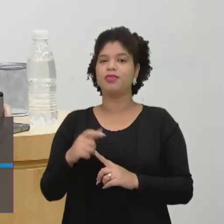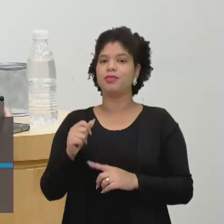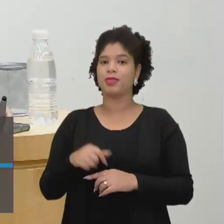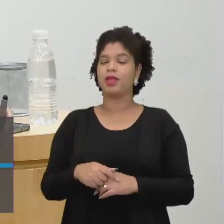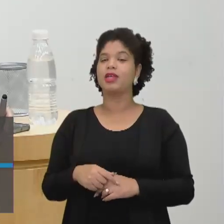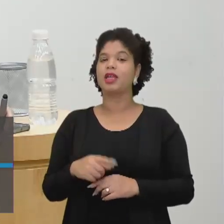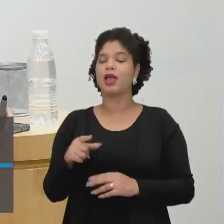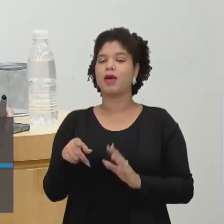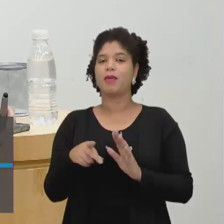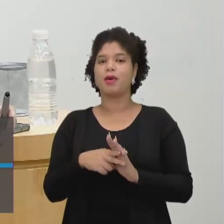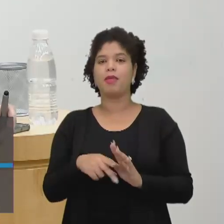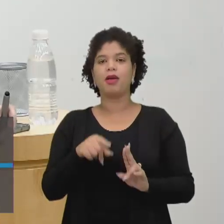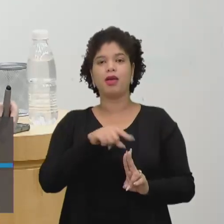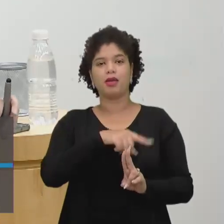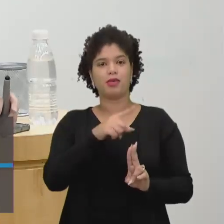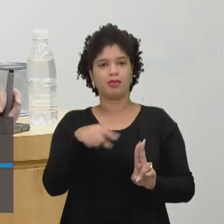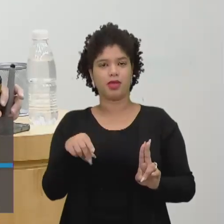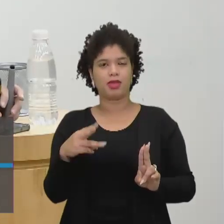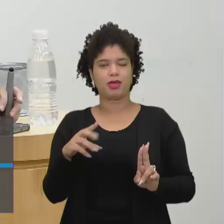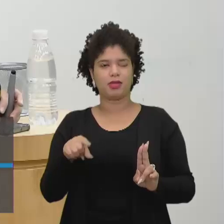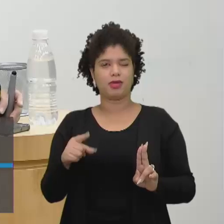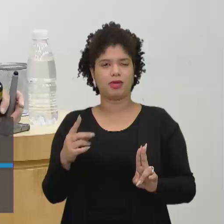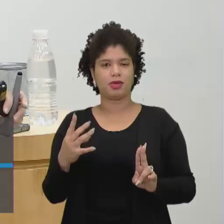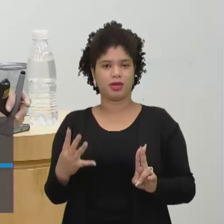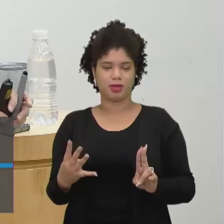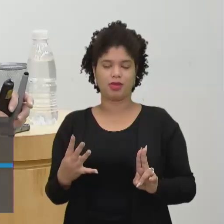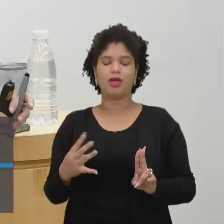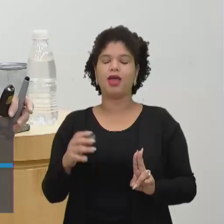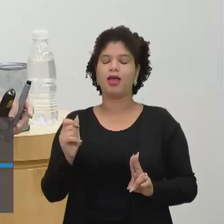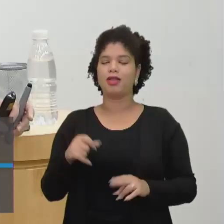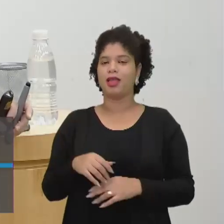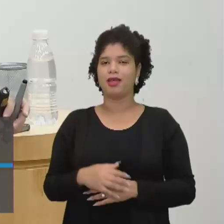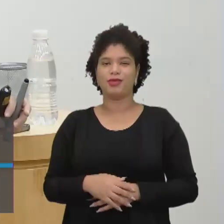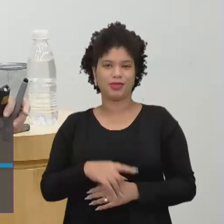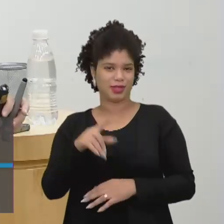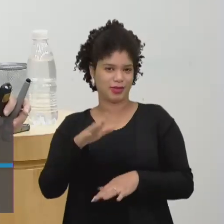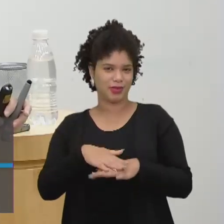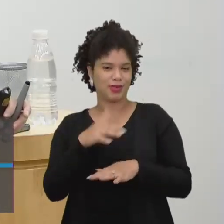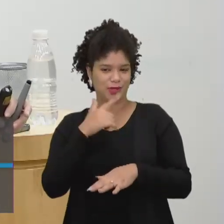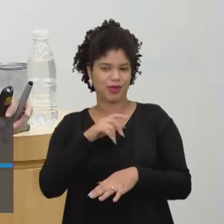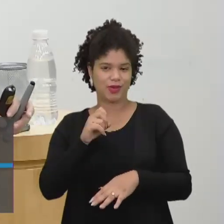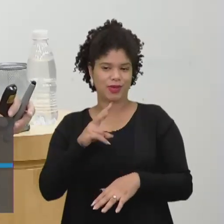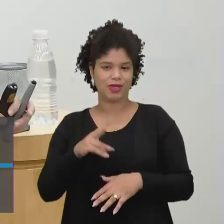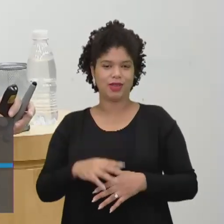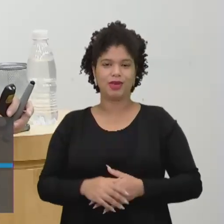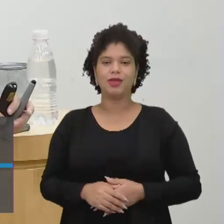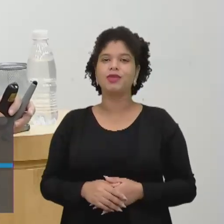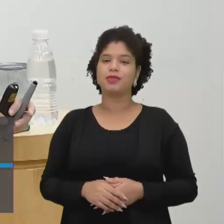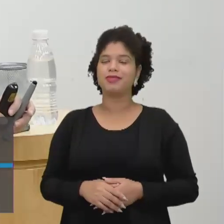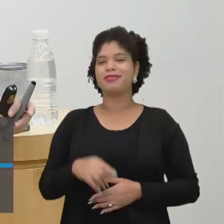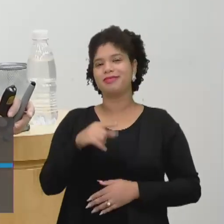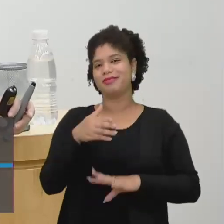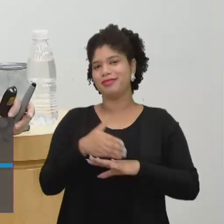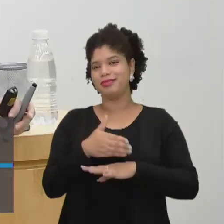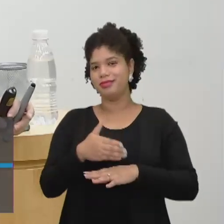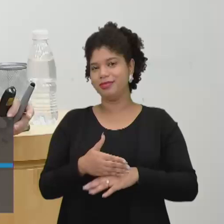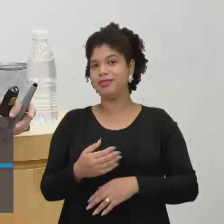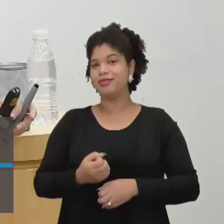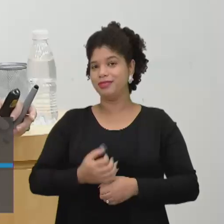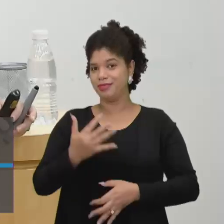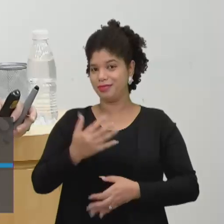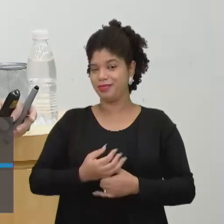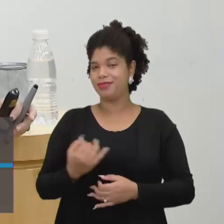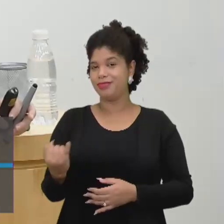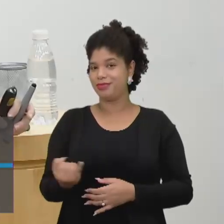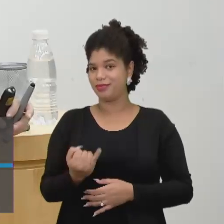que é 3,14, pode separar também, tá bom? Mas se não tiver, pode fazer na raça, sem problemas. E eu quero que você participe do chat. Então,